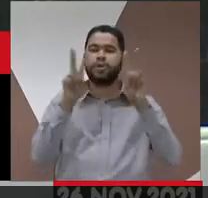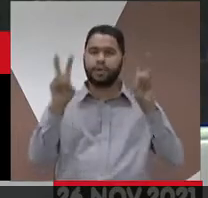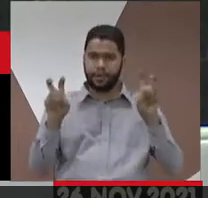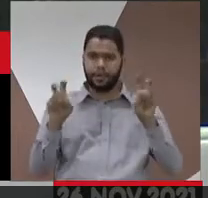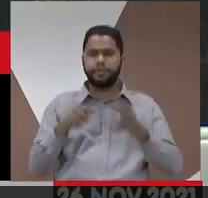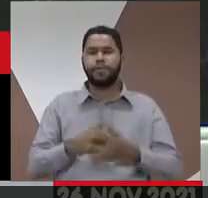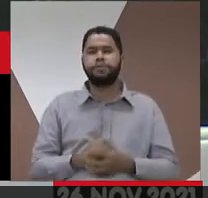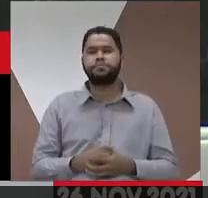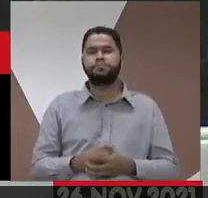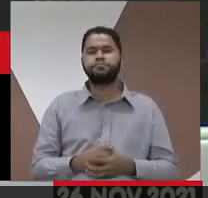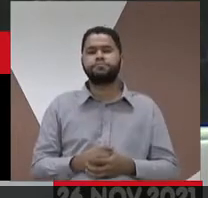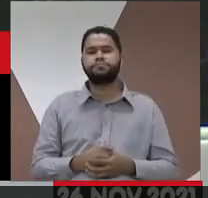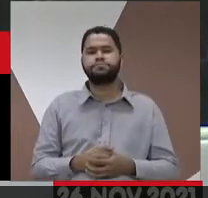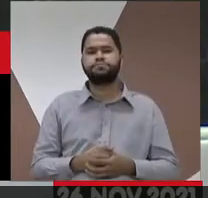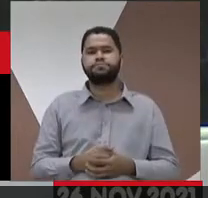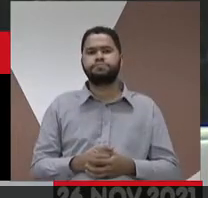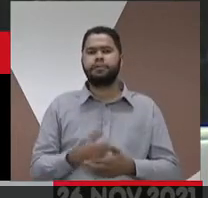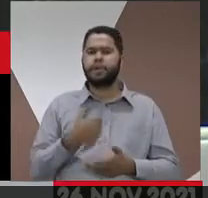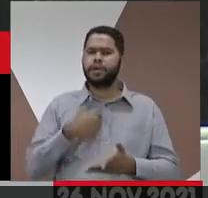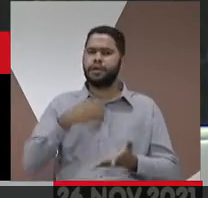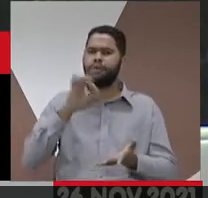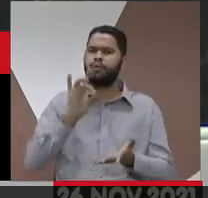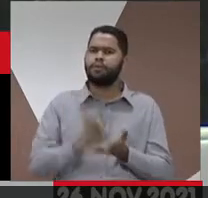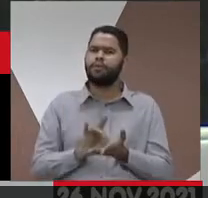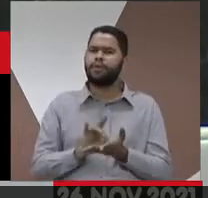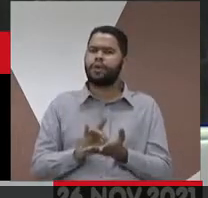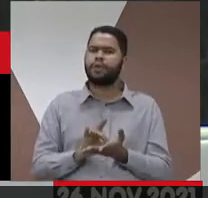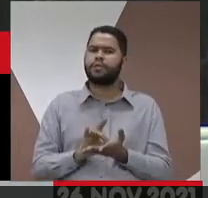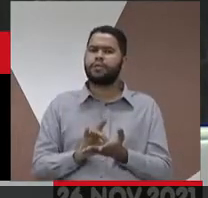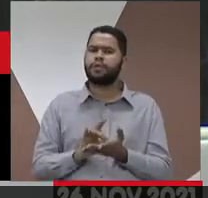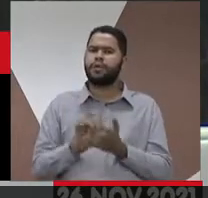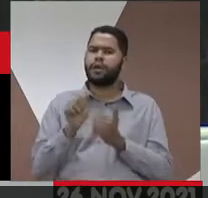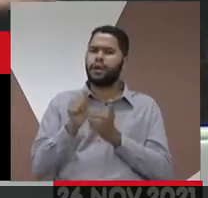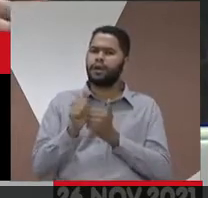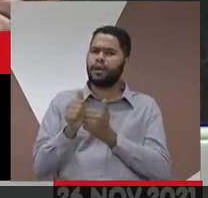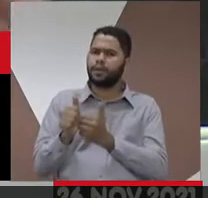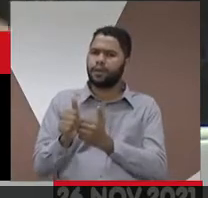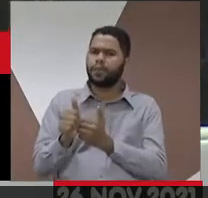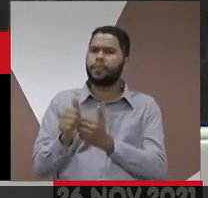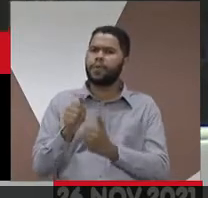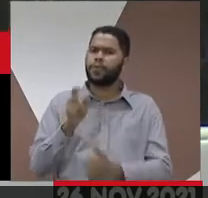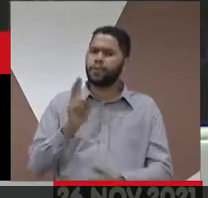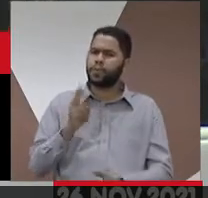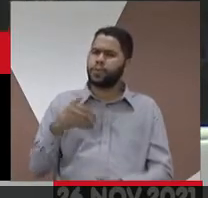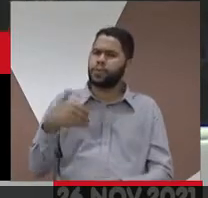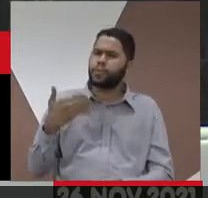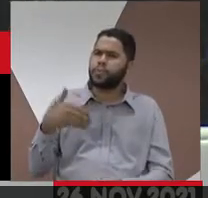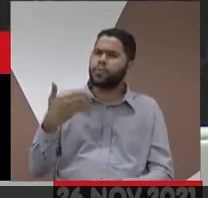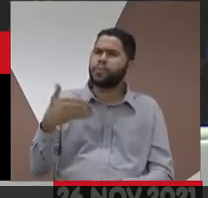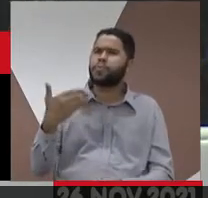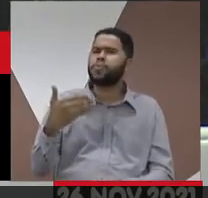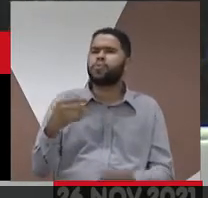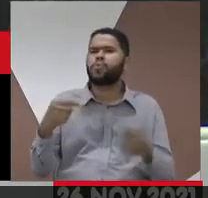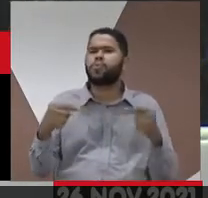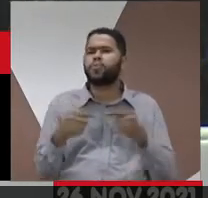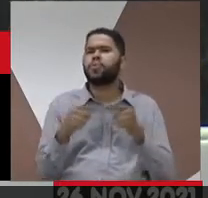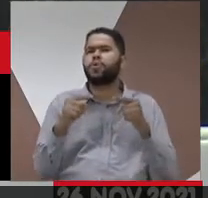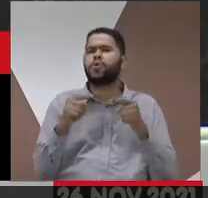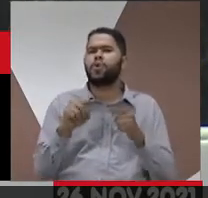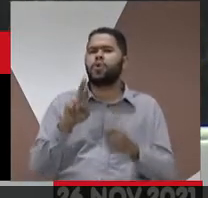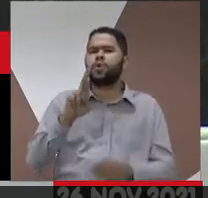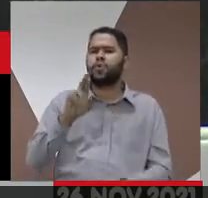tema. Eu, de fato, tinha acompanhado, venho acompanhando a questão do